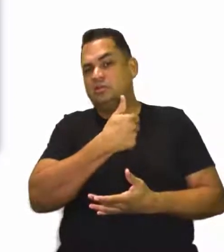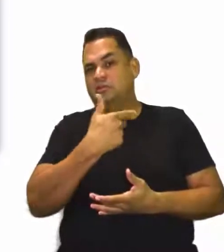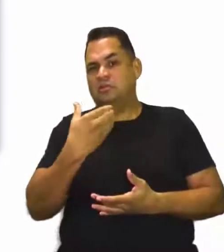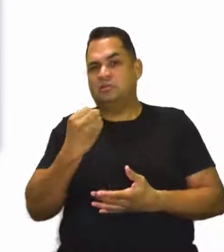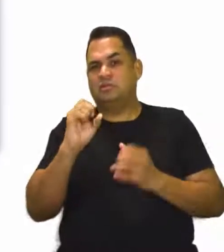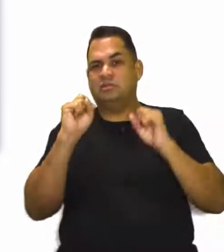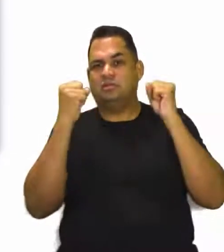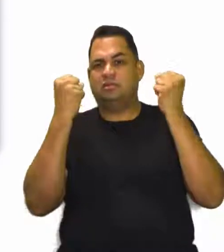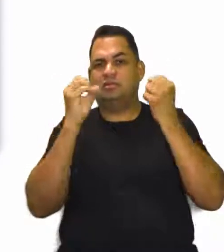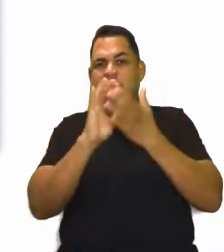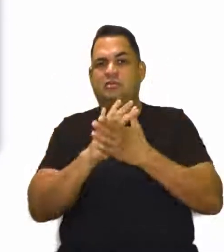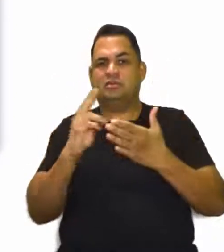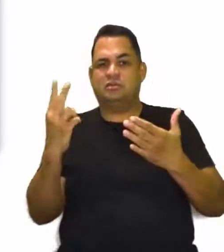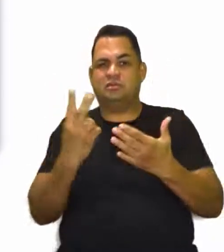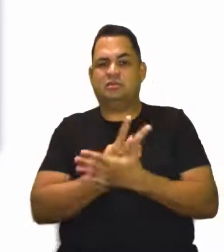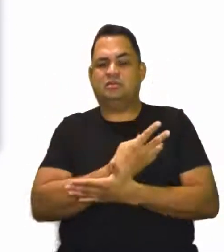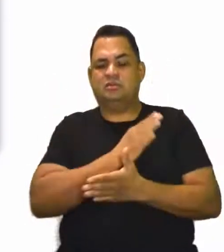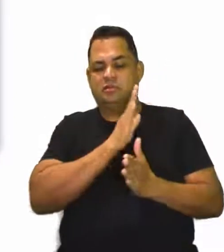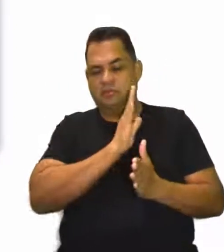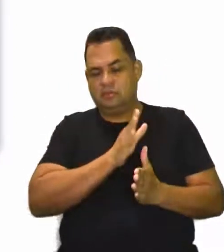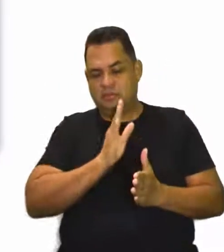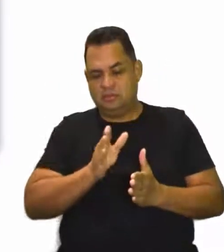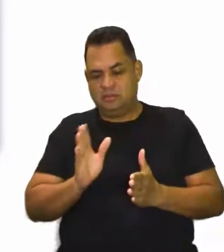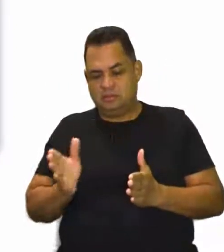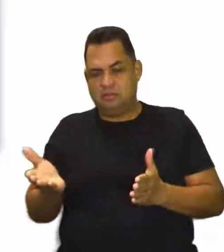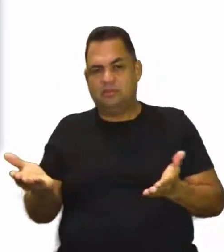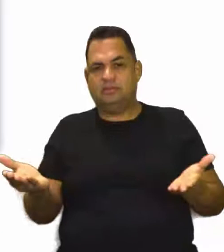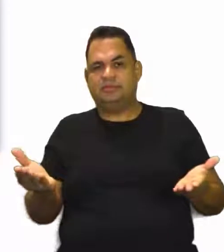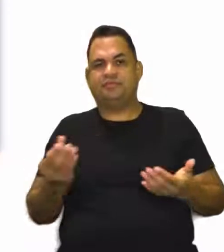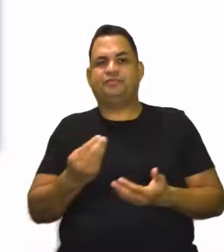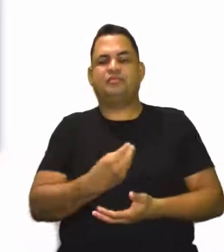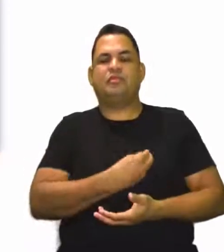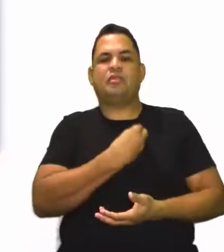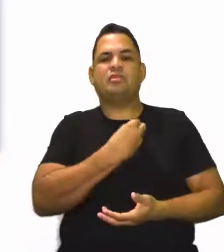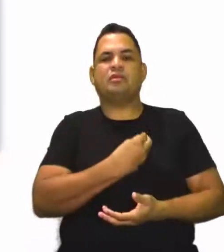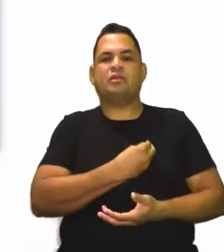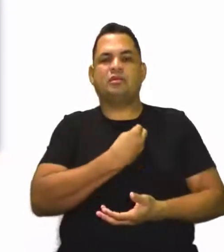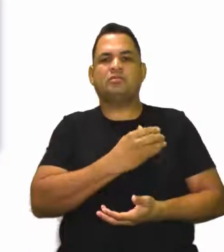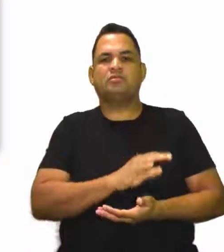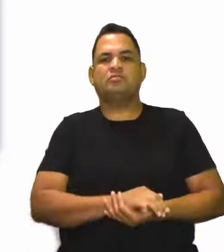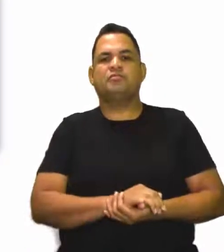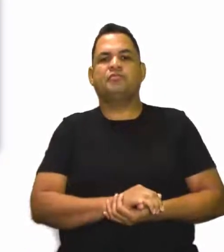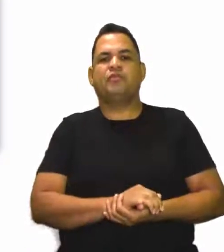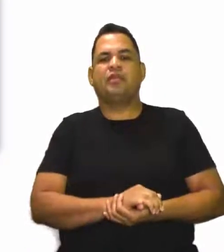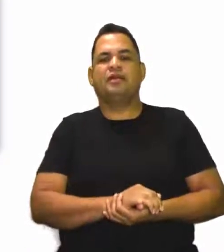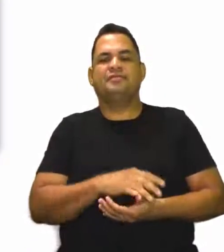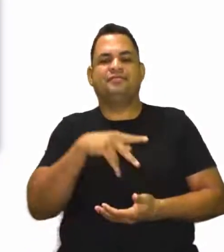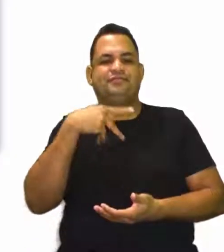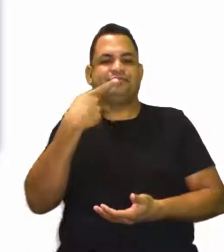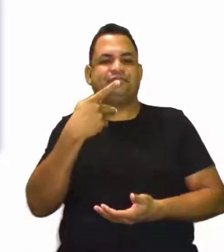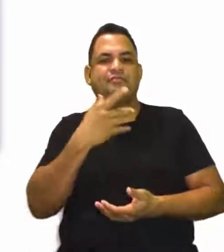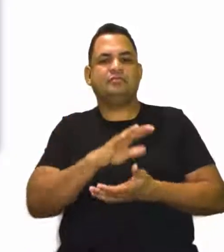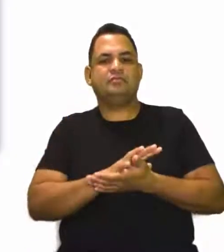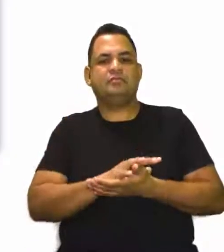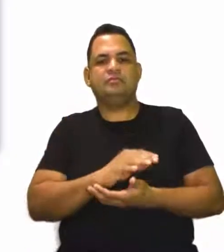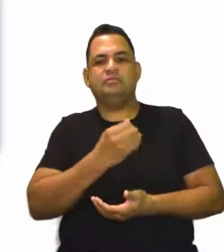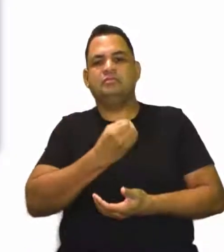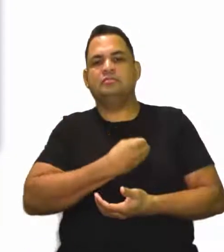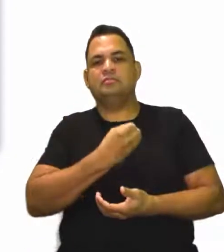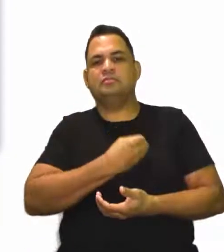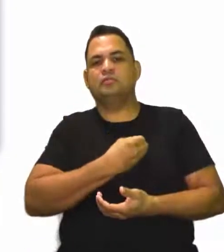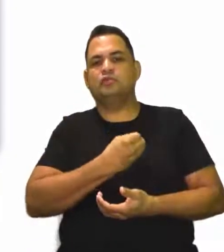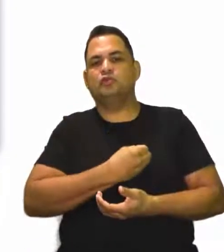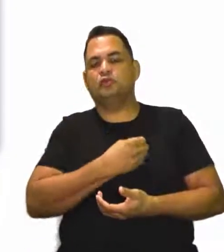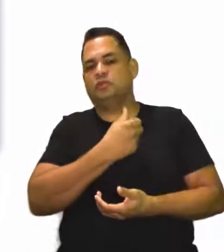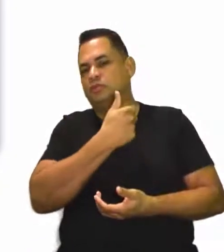sobre atividade física e seus efeitos, né, nas fases da vida. Nós vamos falar também da aula 12, que é